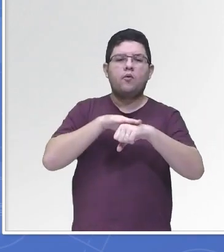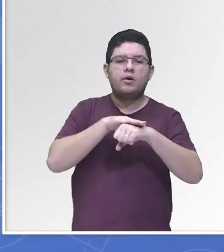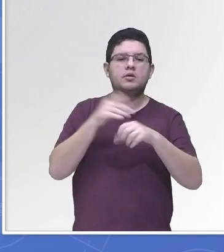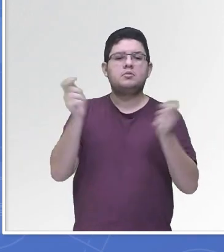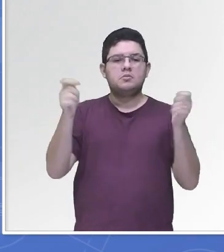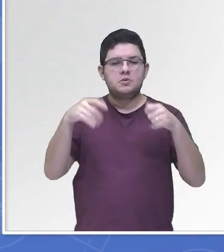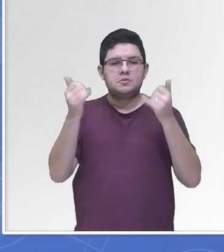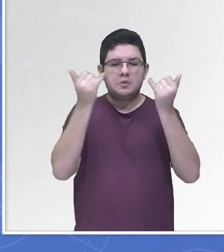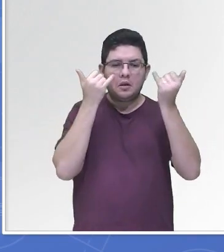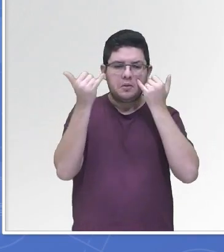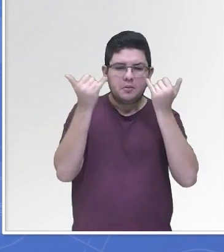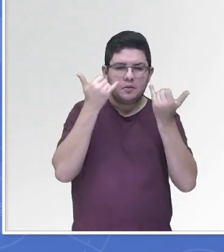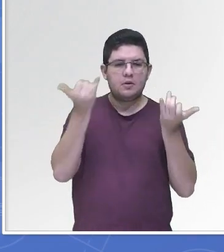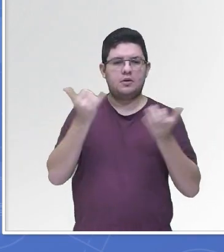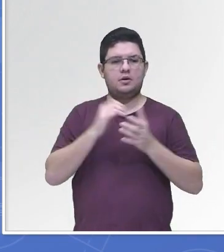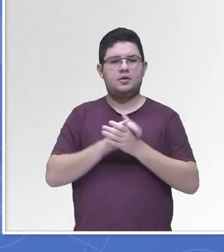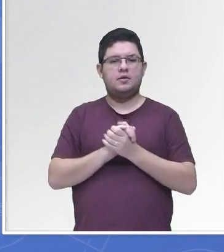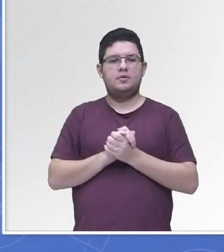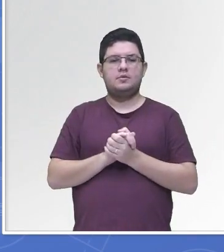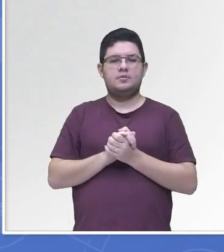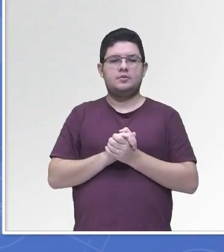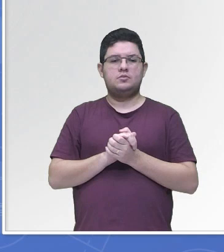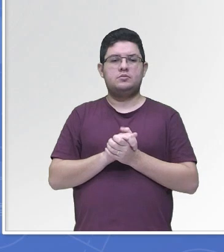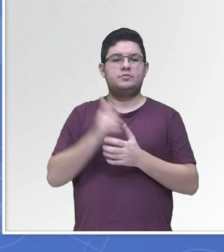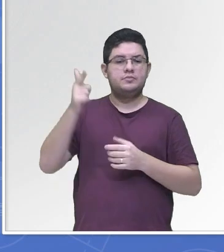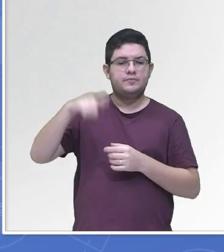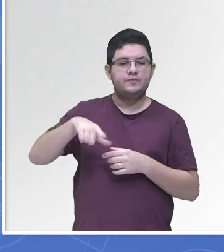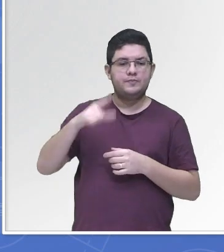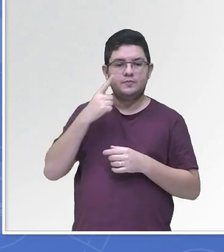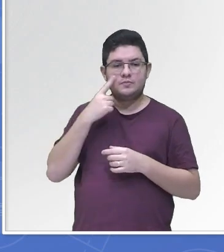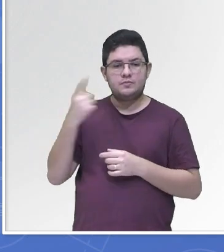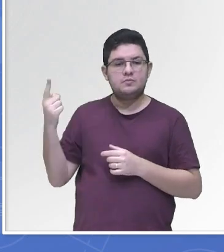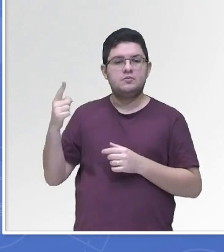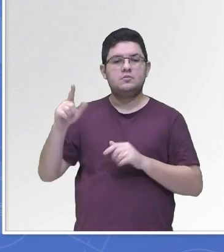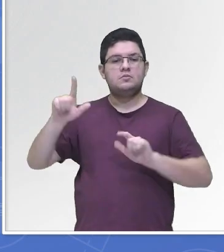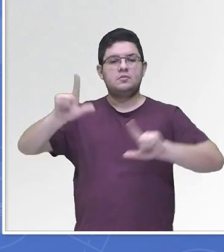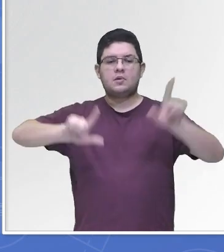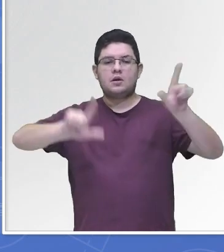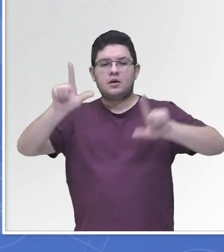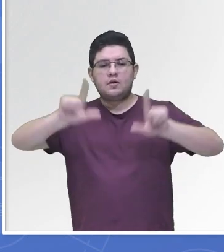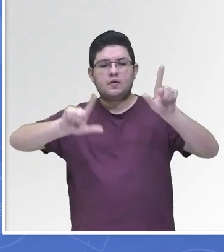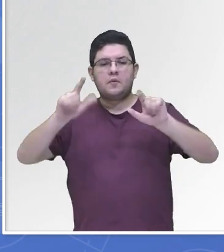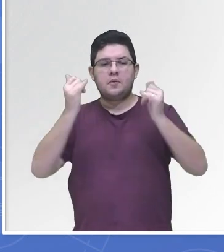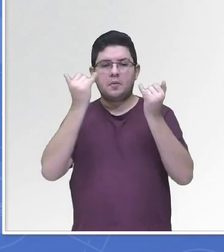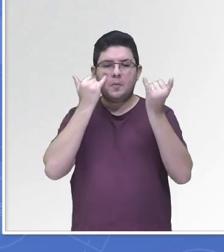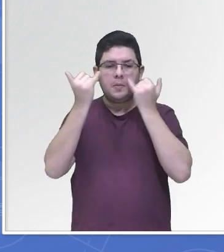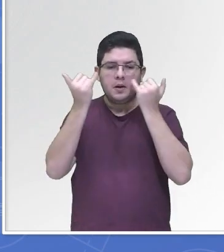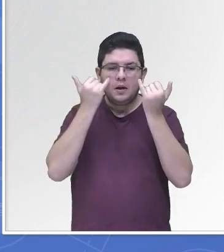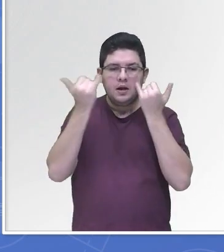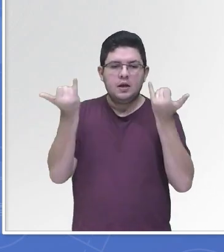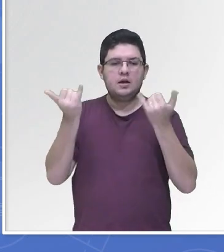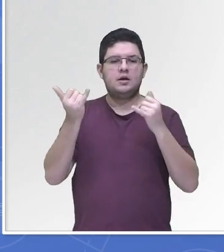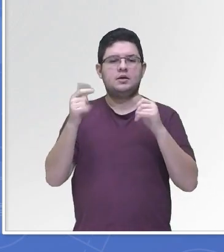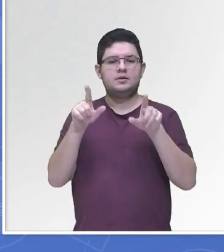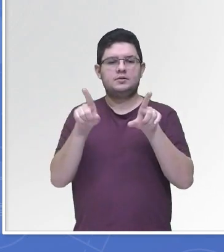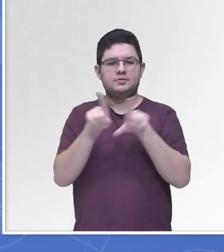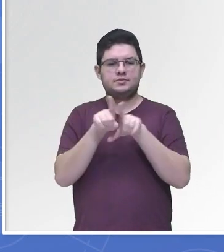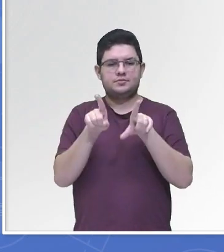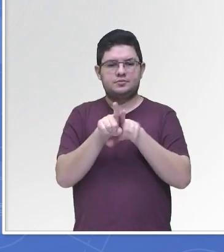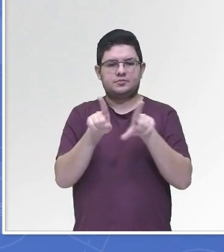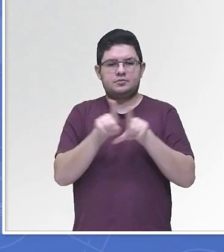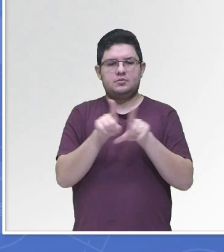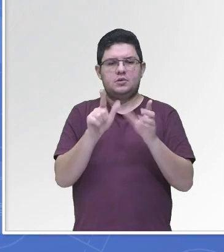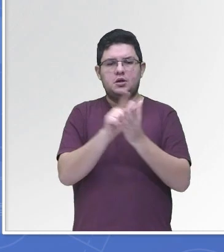trouxe essa resposta para nós. Vamos ver mais uma aqui? A Tatiane, né? A Tatiane falou através de TV, através